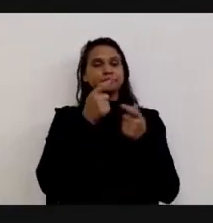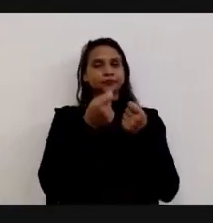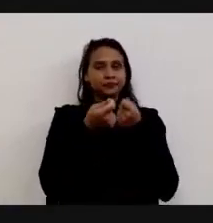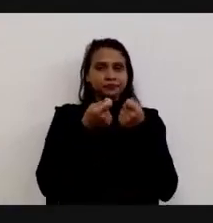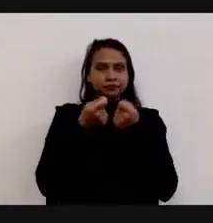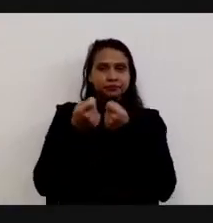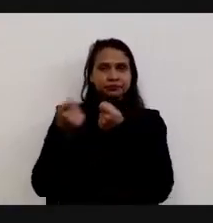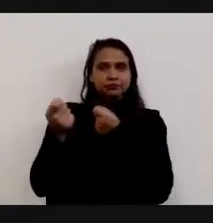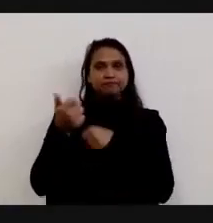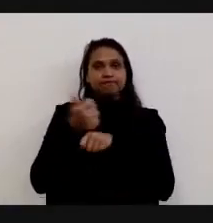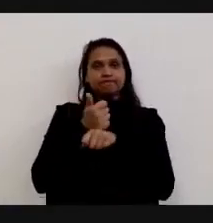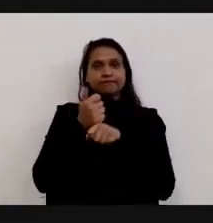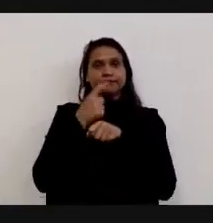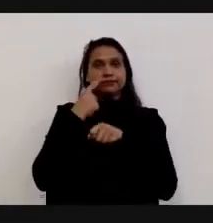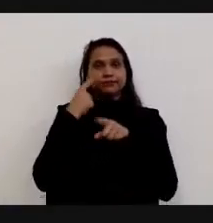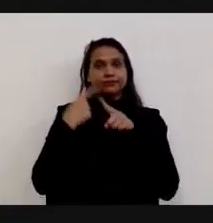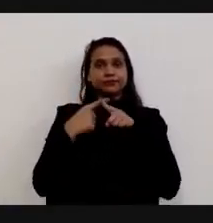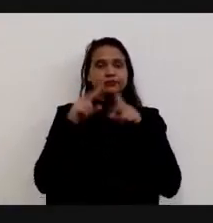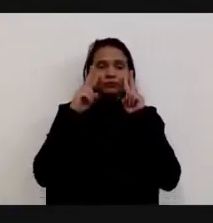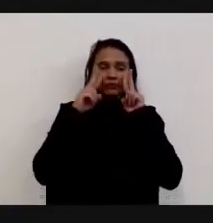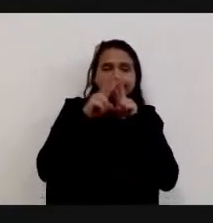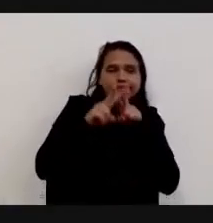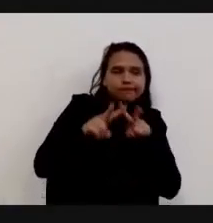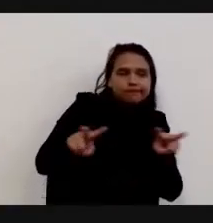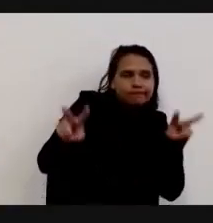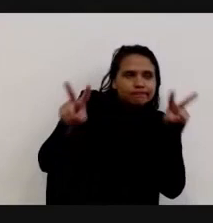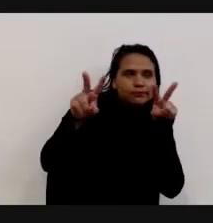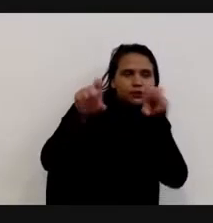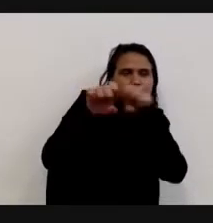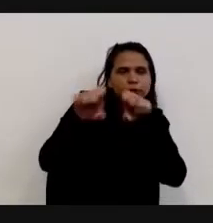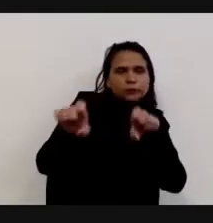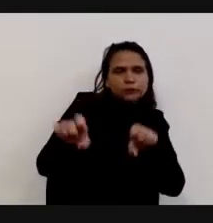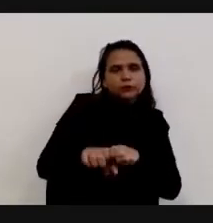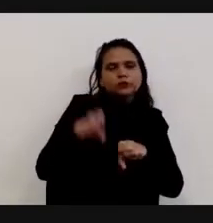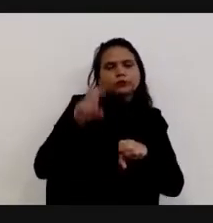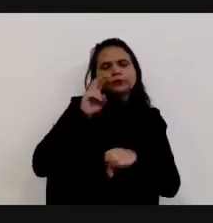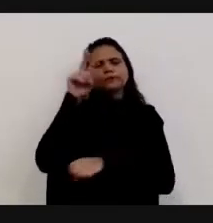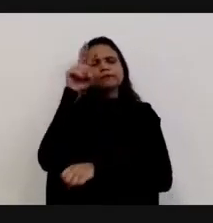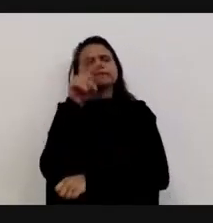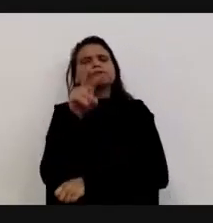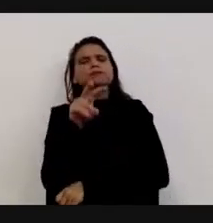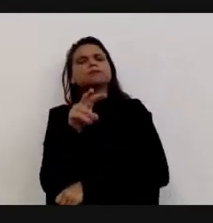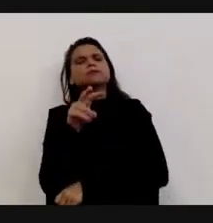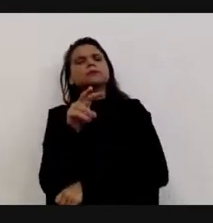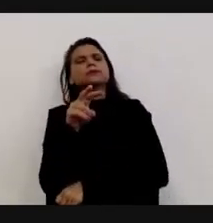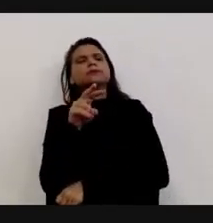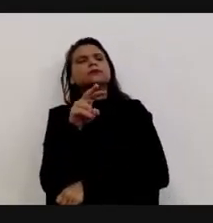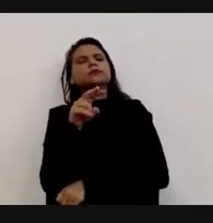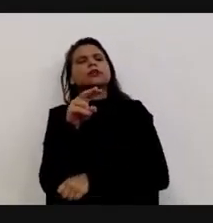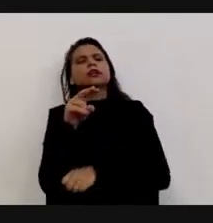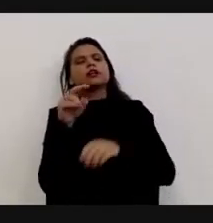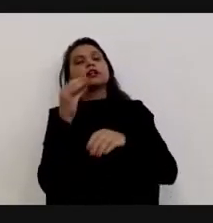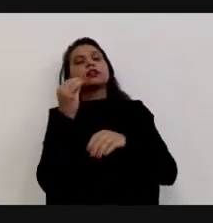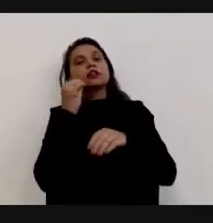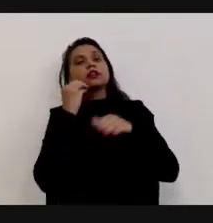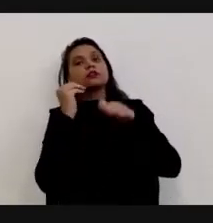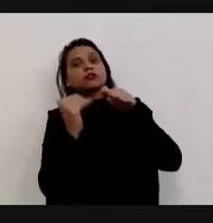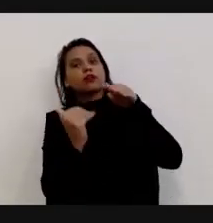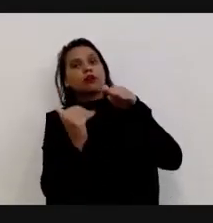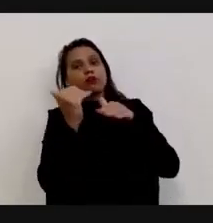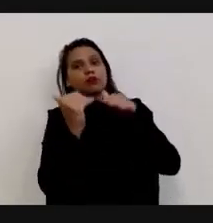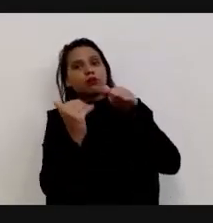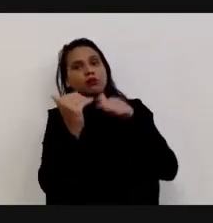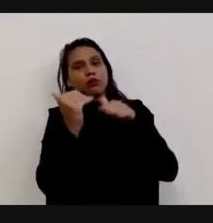investimentos, porque ele tem uma visão estruturante, né? Ele tem uma visão que ele pode olhar e reduzir desigualdades regionais, que